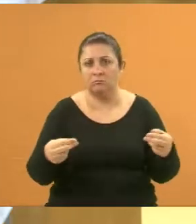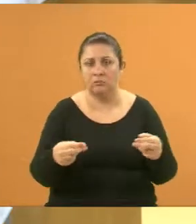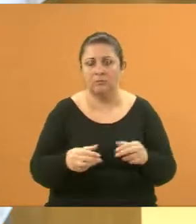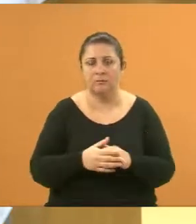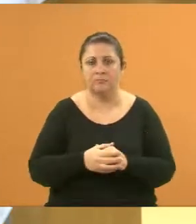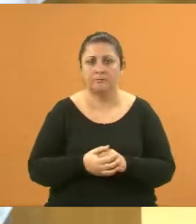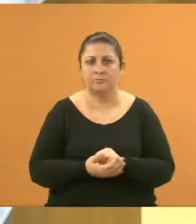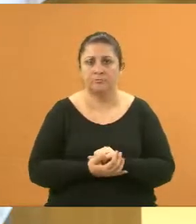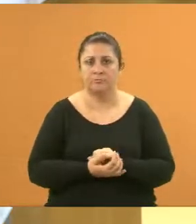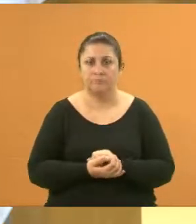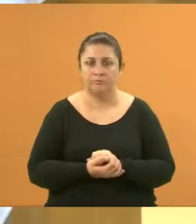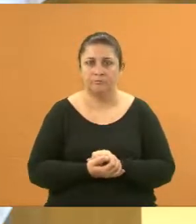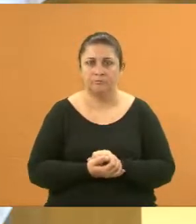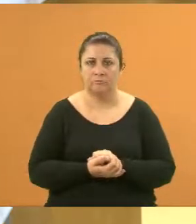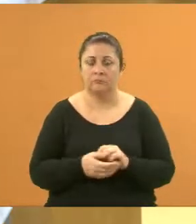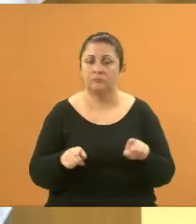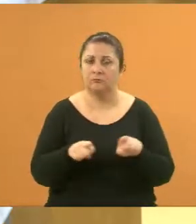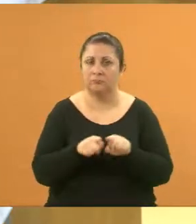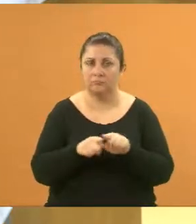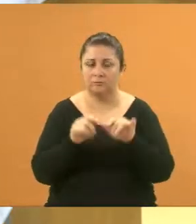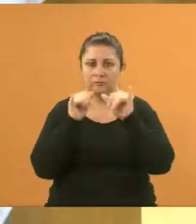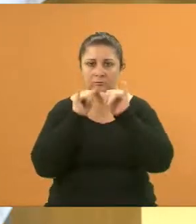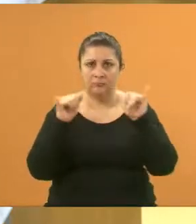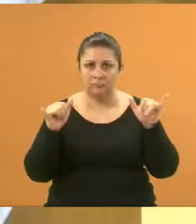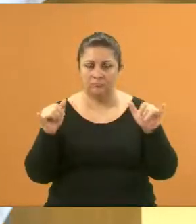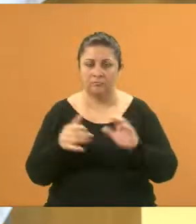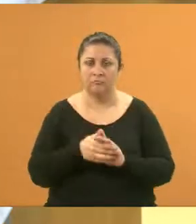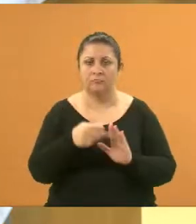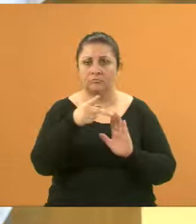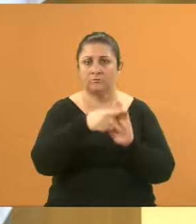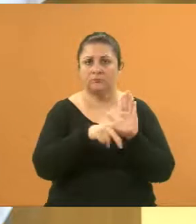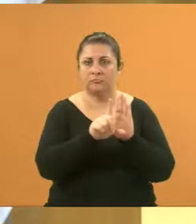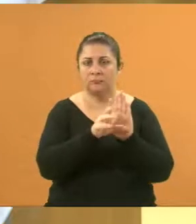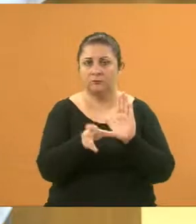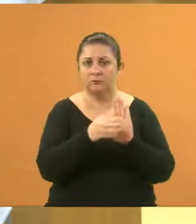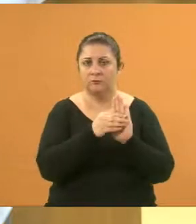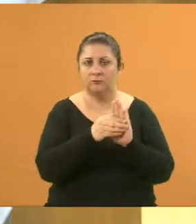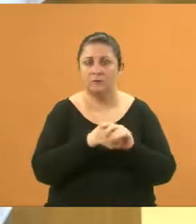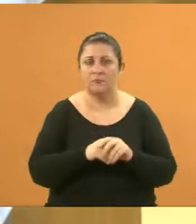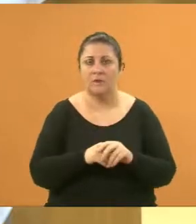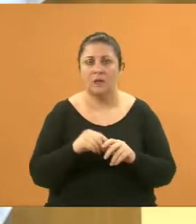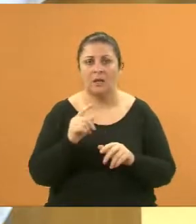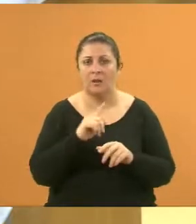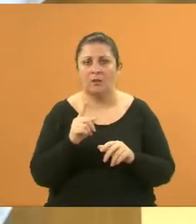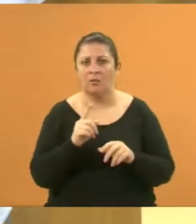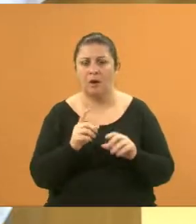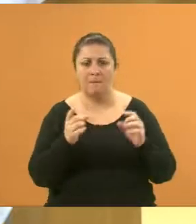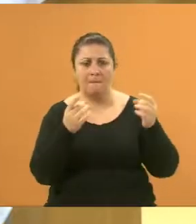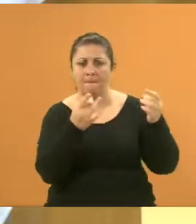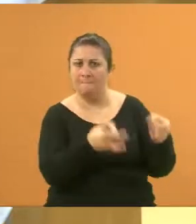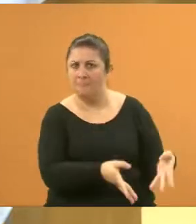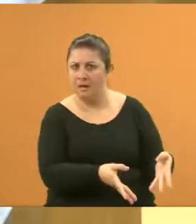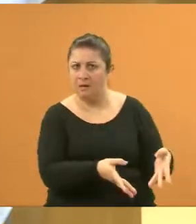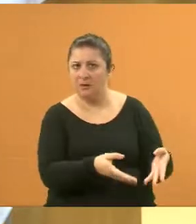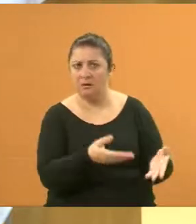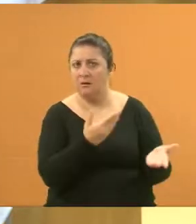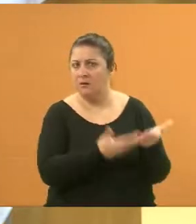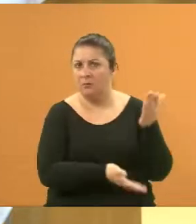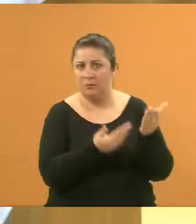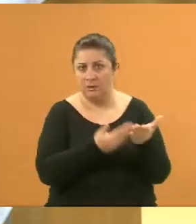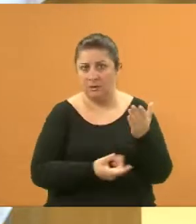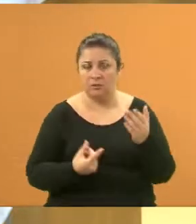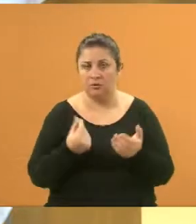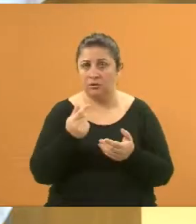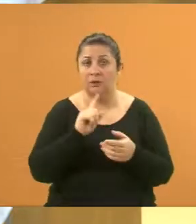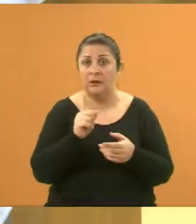norma. Cabe salientar que o projeto de lei complementar não provoca renúncia de receita, e sim economia